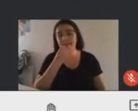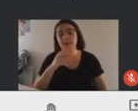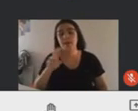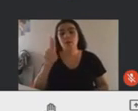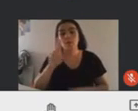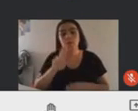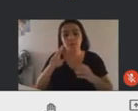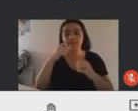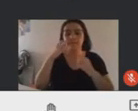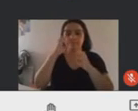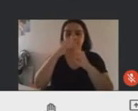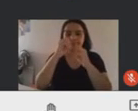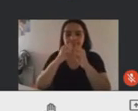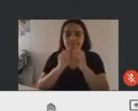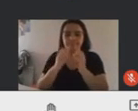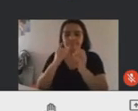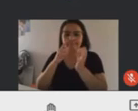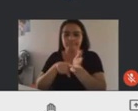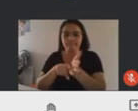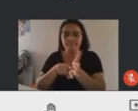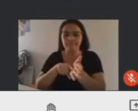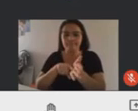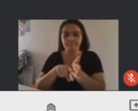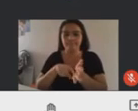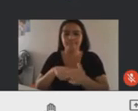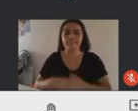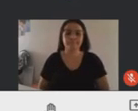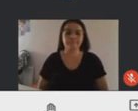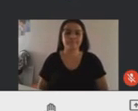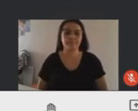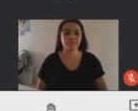nanopartículas para especiação e pré-concentração.